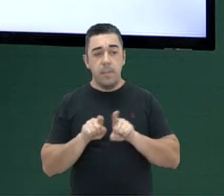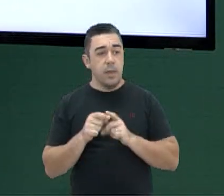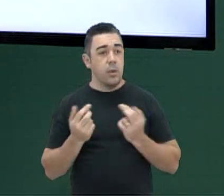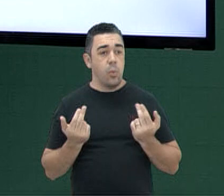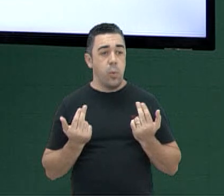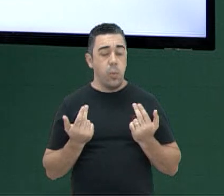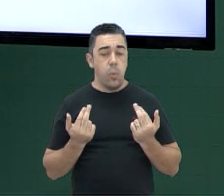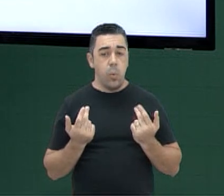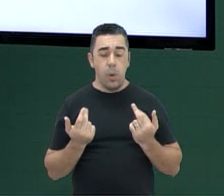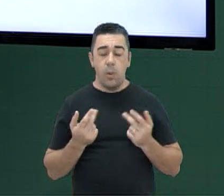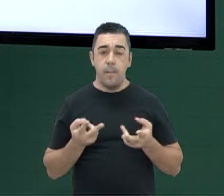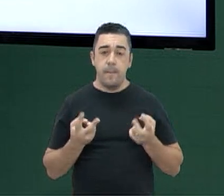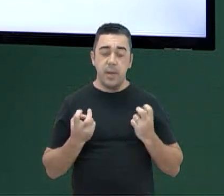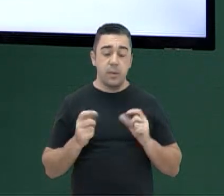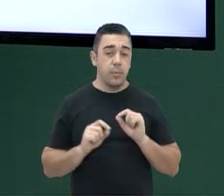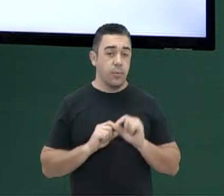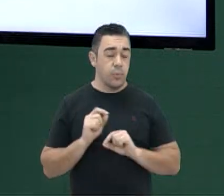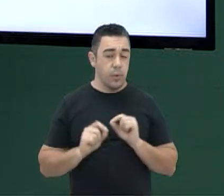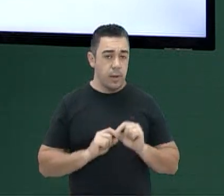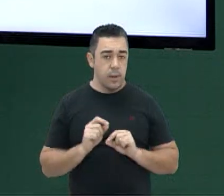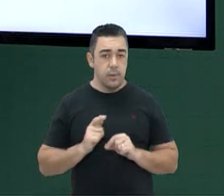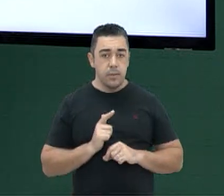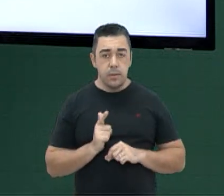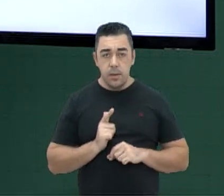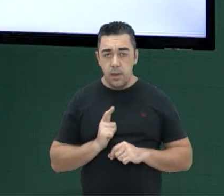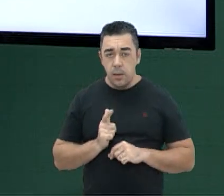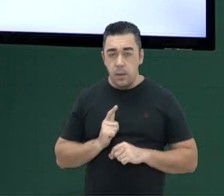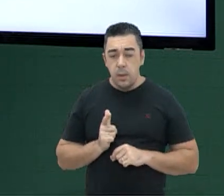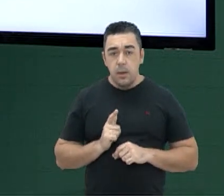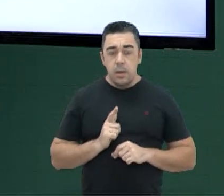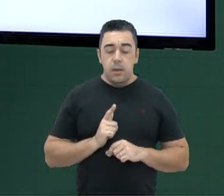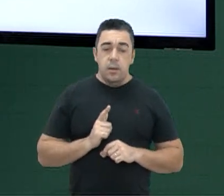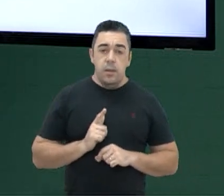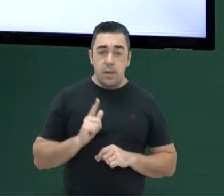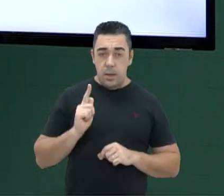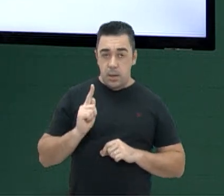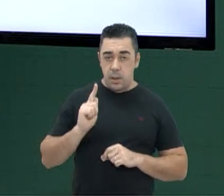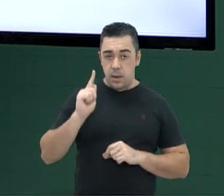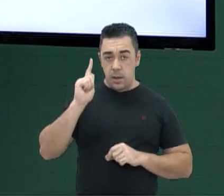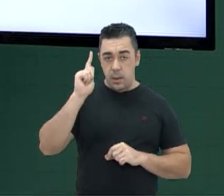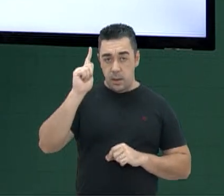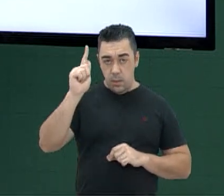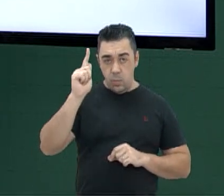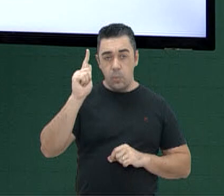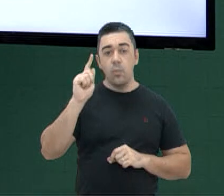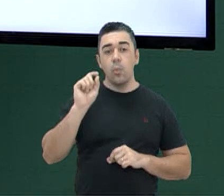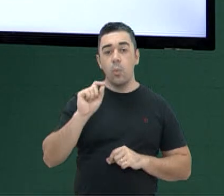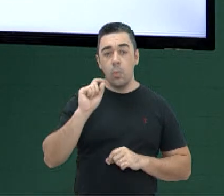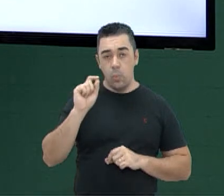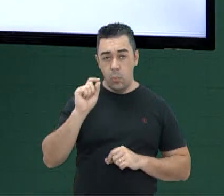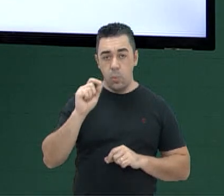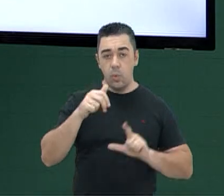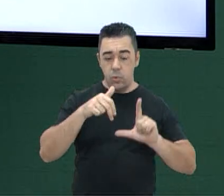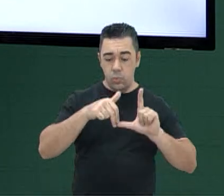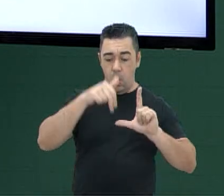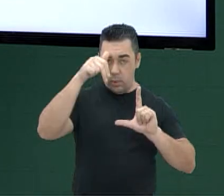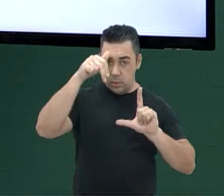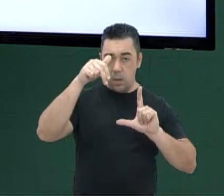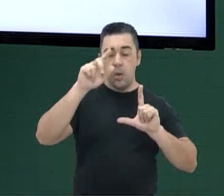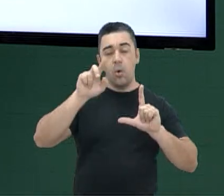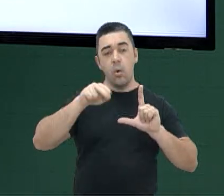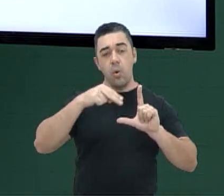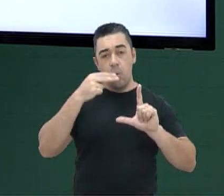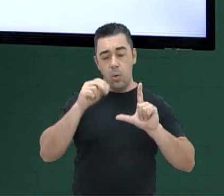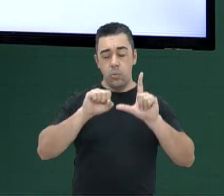vamos perceber que nós temos graus, nós vamos encontrar pontos que serão indicados ao norte ou